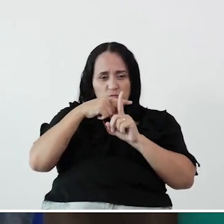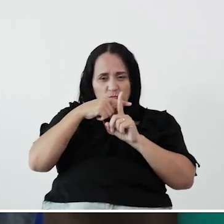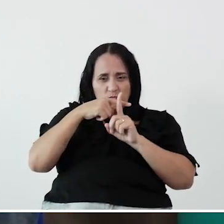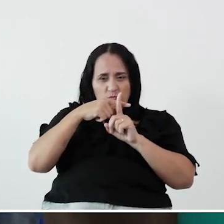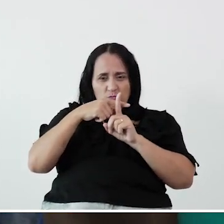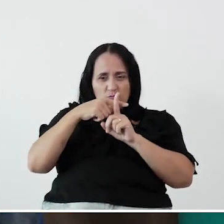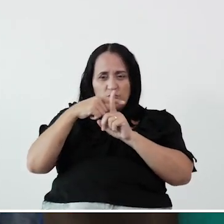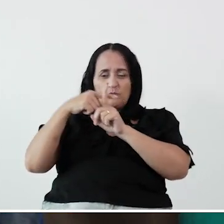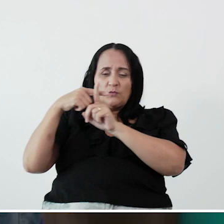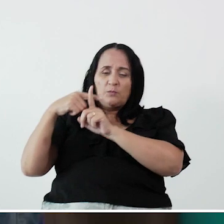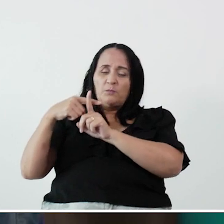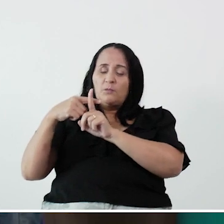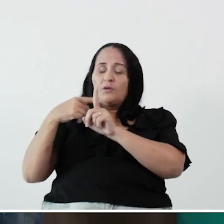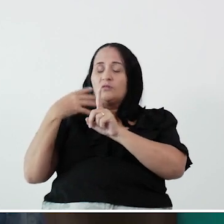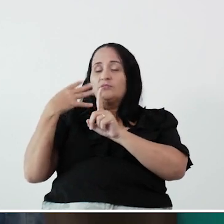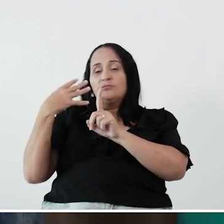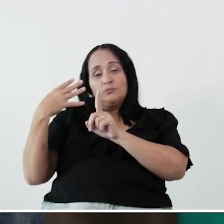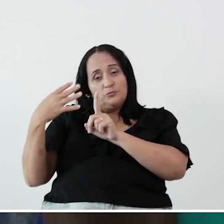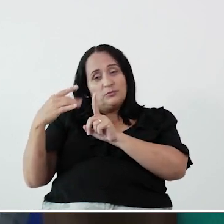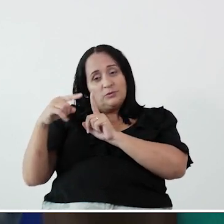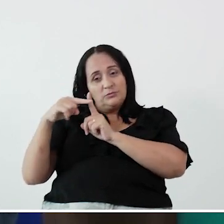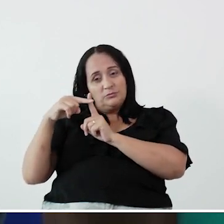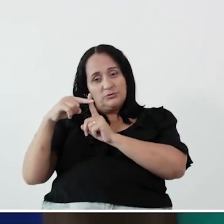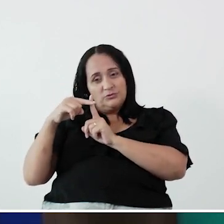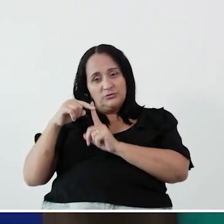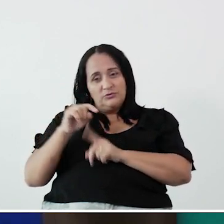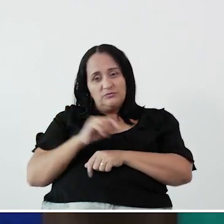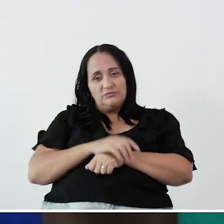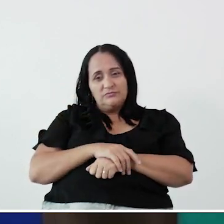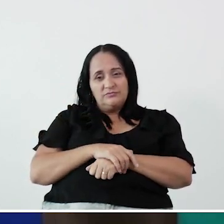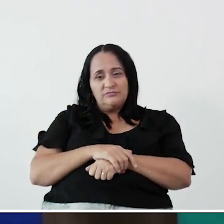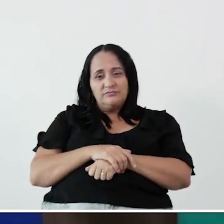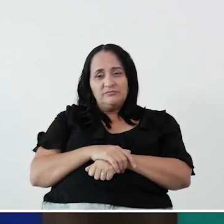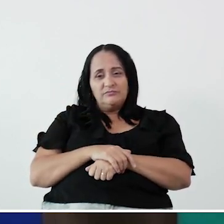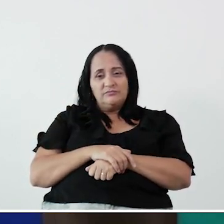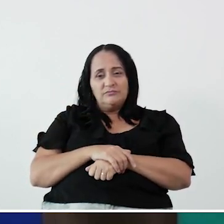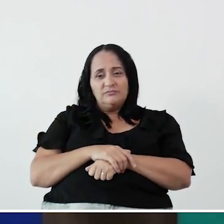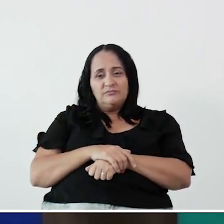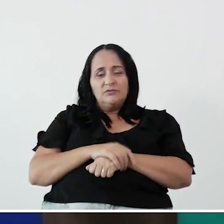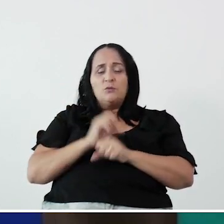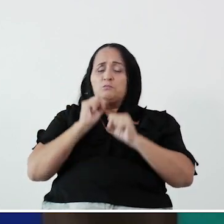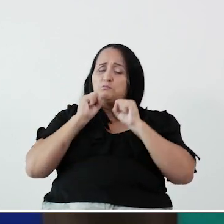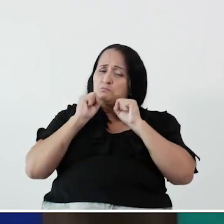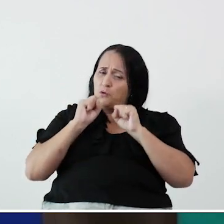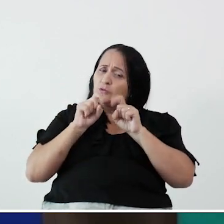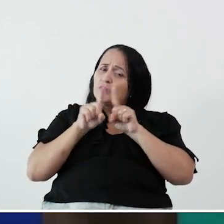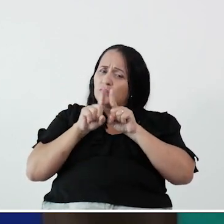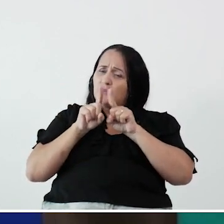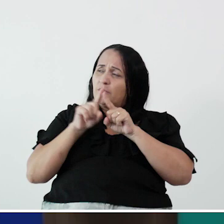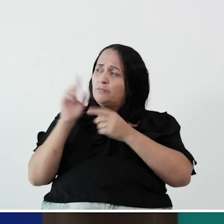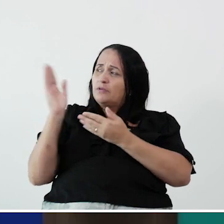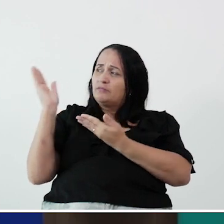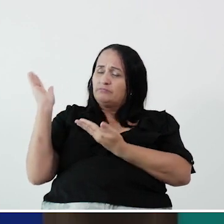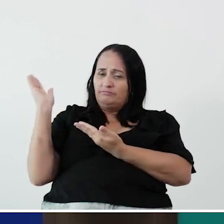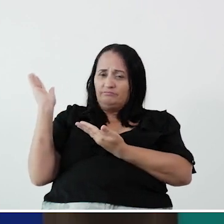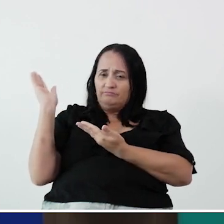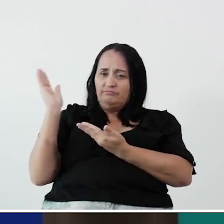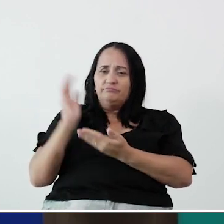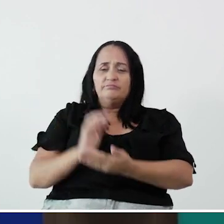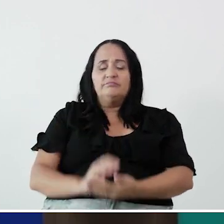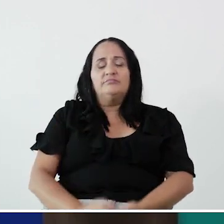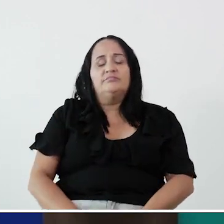positivo, somando a 4 positivo. Eu poderia representar essa operação assim,